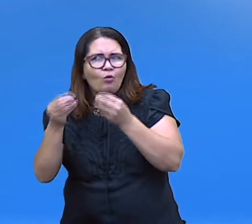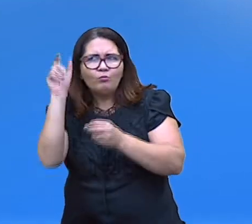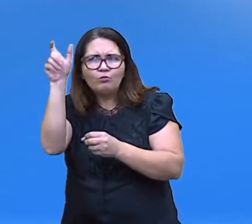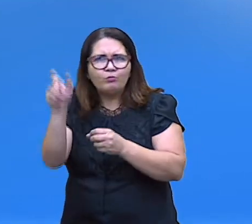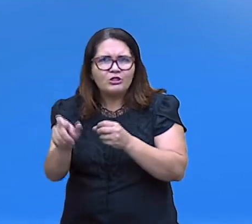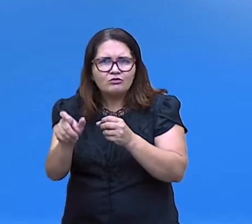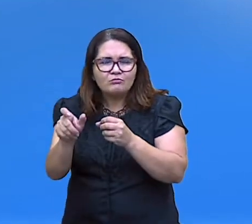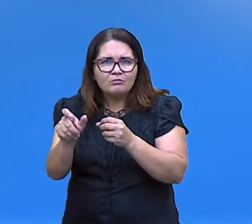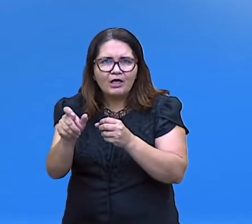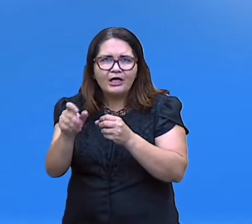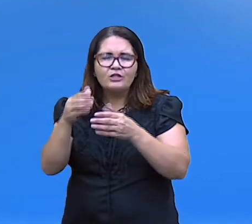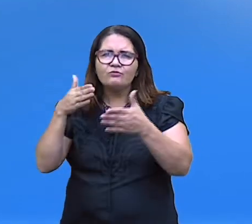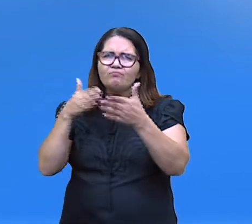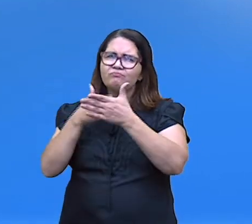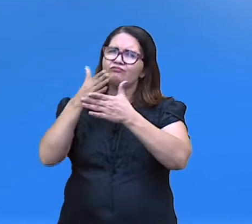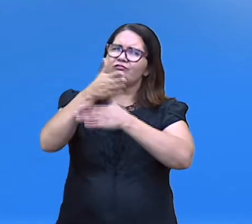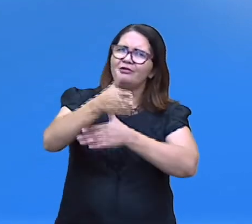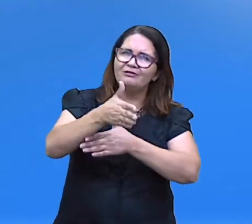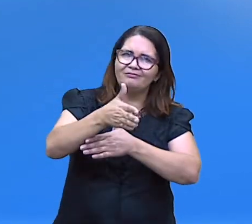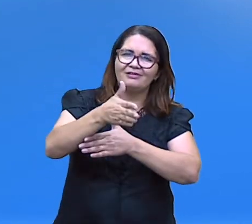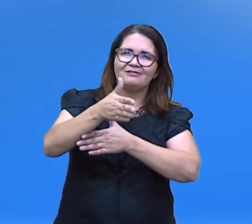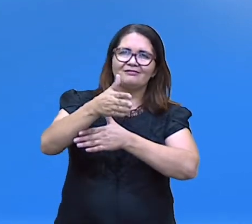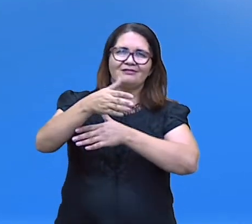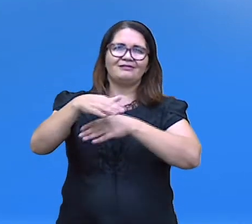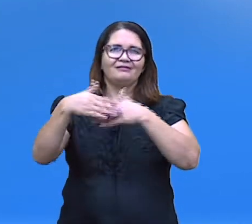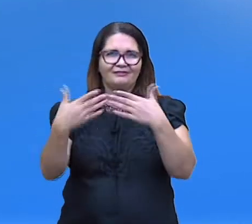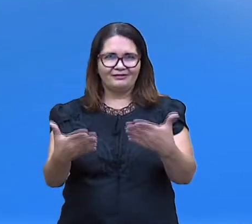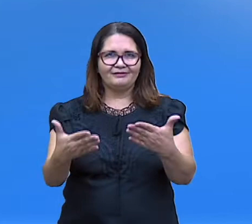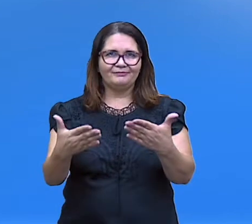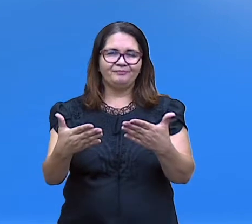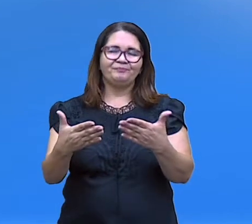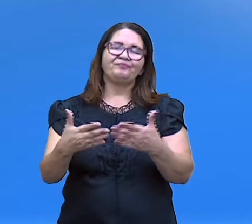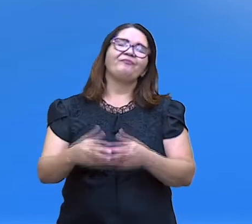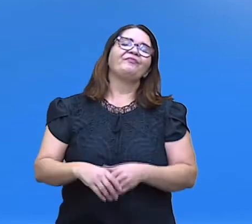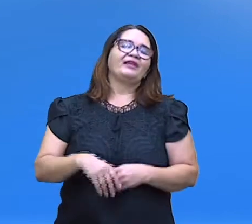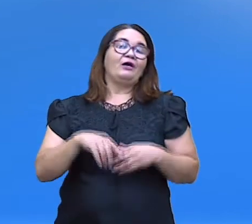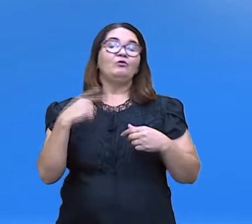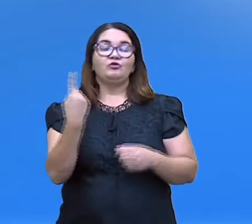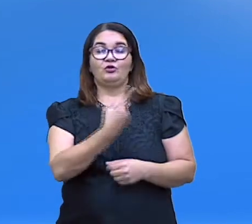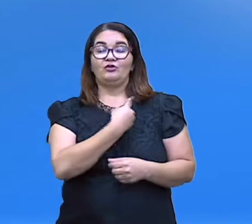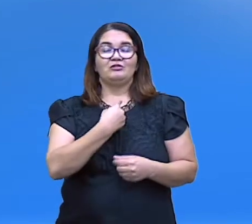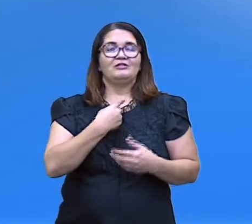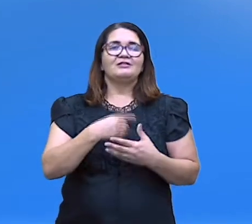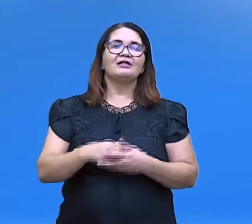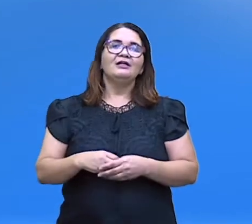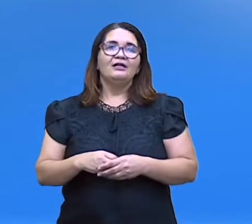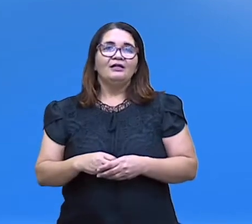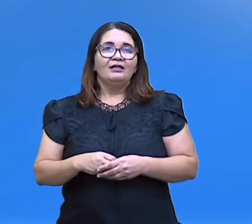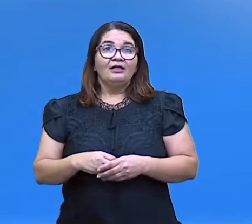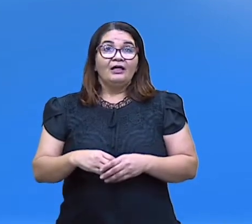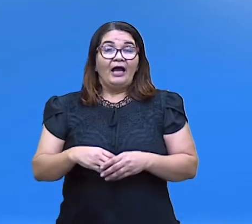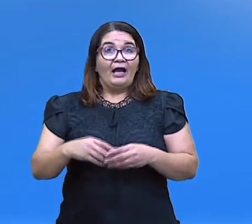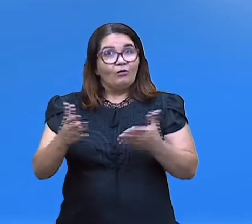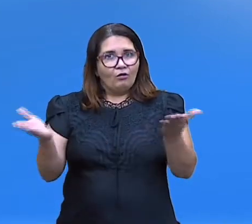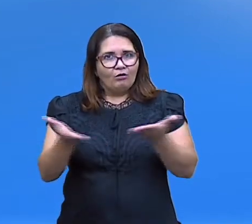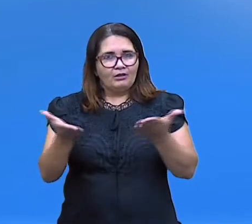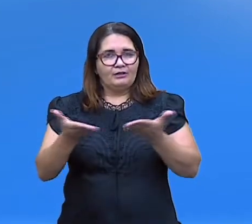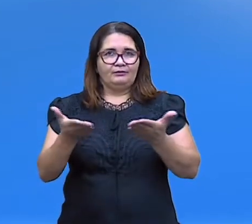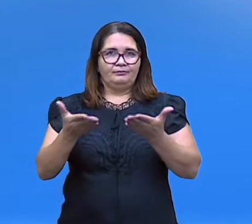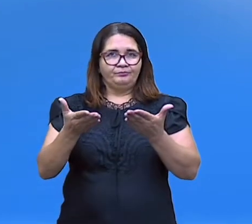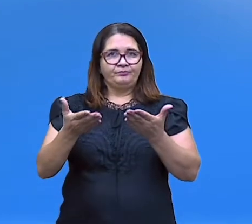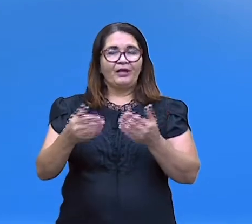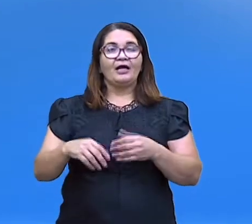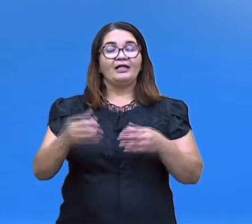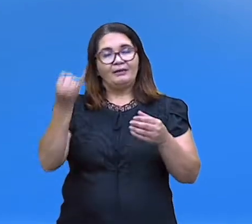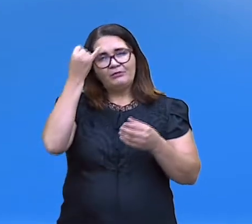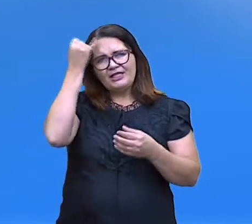finalidade despertar a curiosidade do telespectador, que somos nós, é claro. Agora, depois dessa ideia inicial,